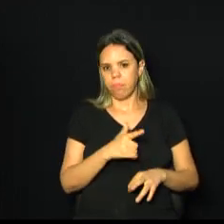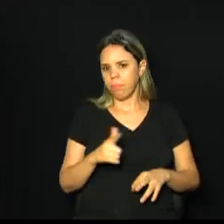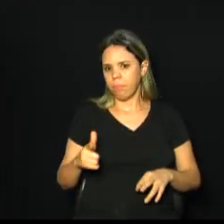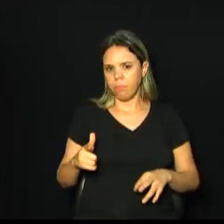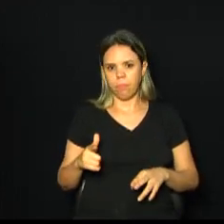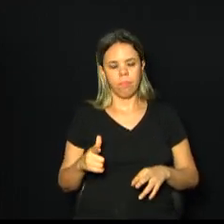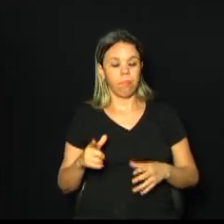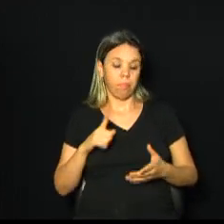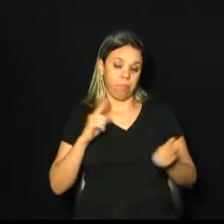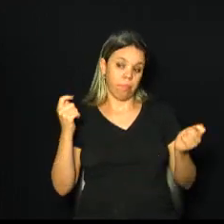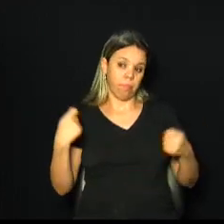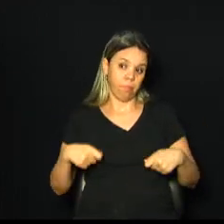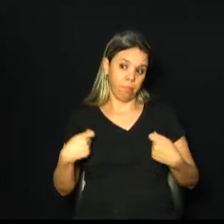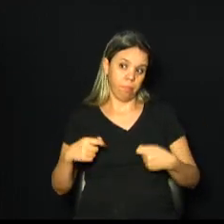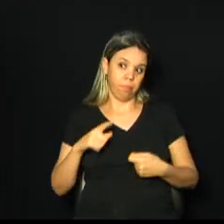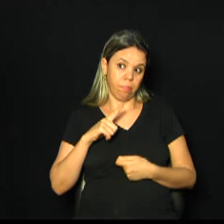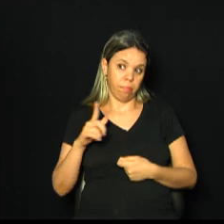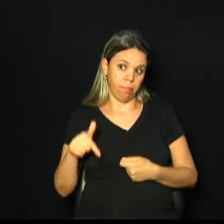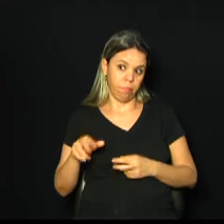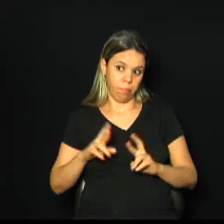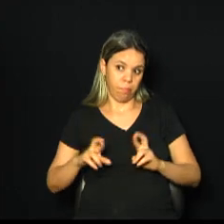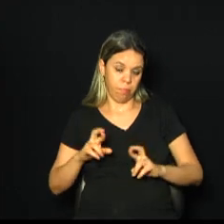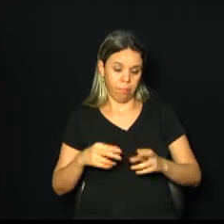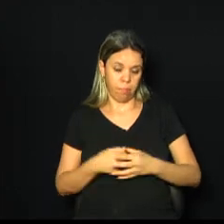que tenha. Se tem, que seja revista.